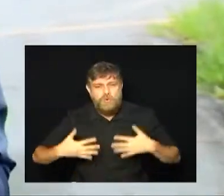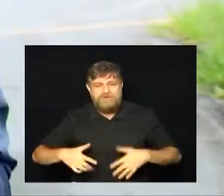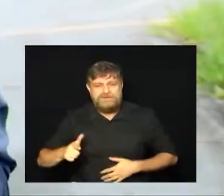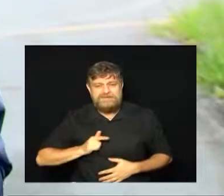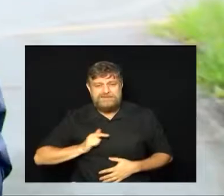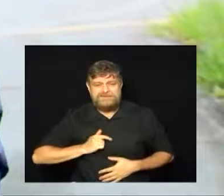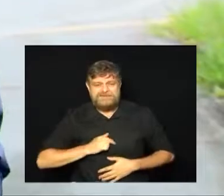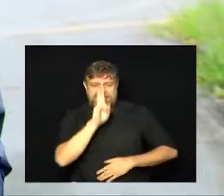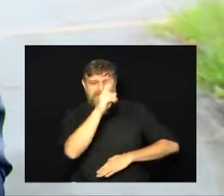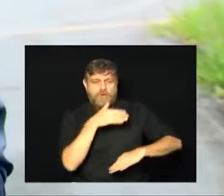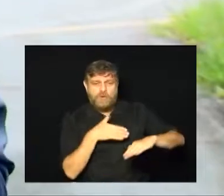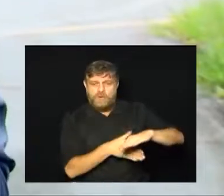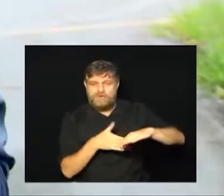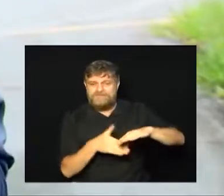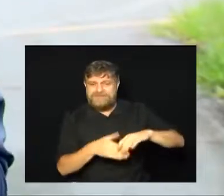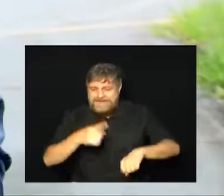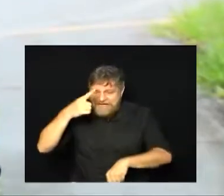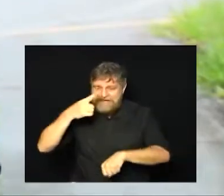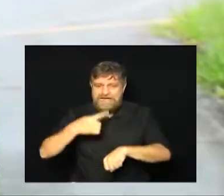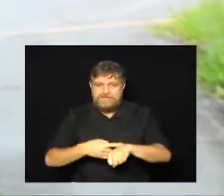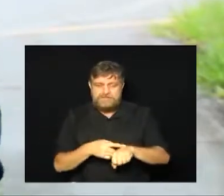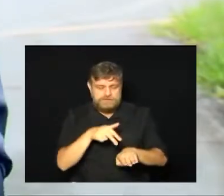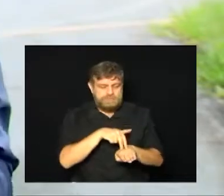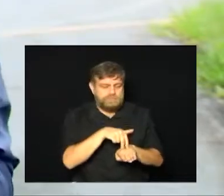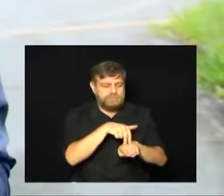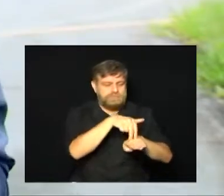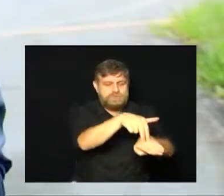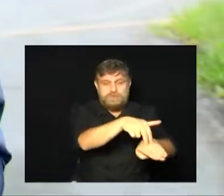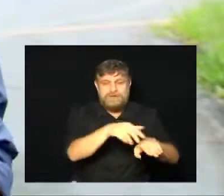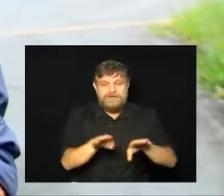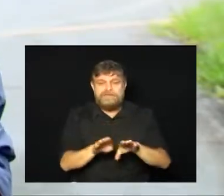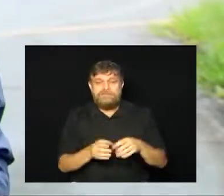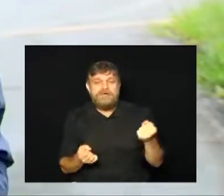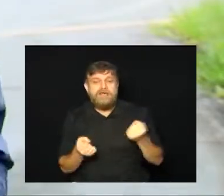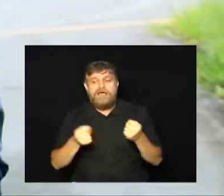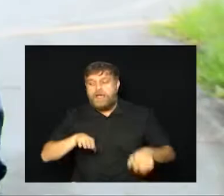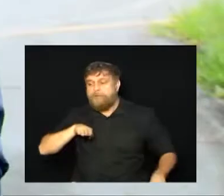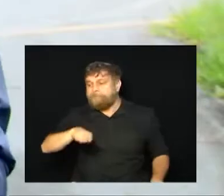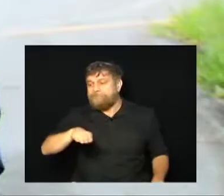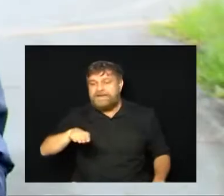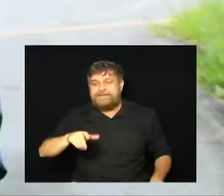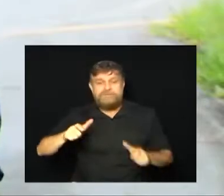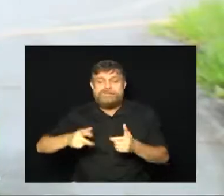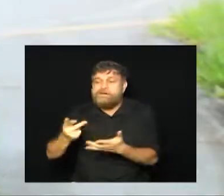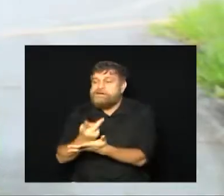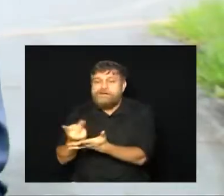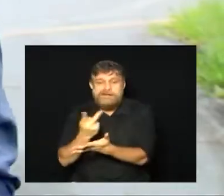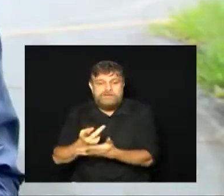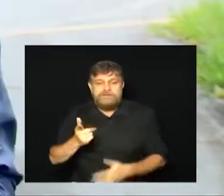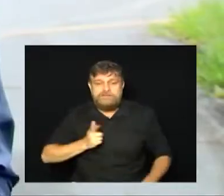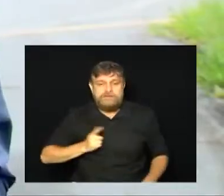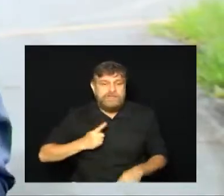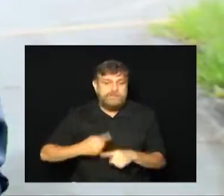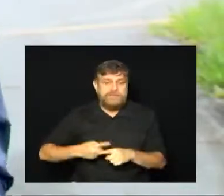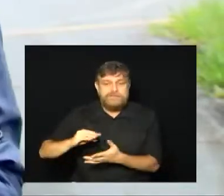da rodoviária, tanto para embarcar quanto para embarcar. Então eles acabam parando de forma irregular, né, até motivado pela